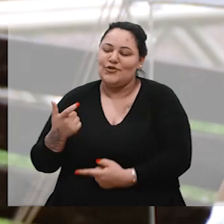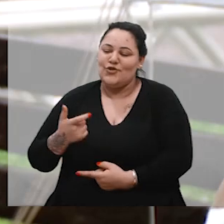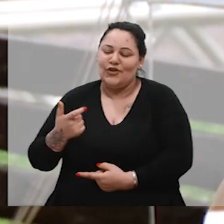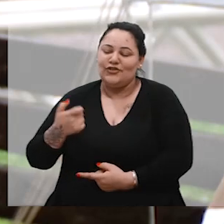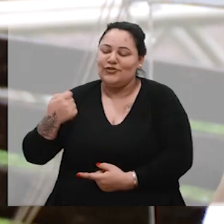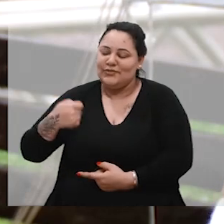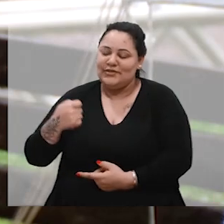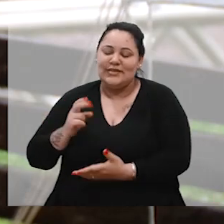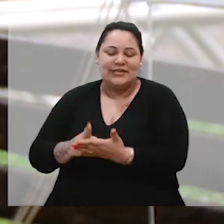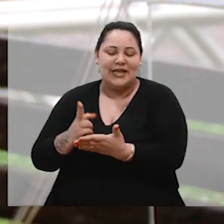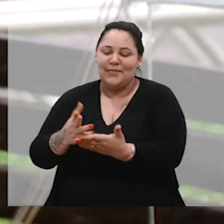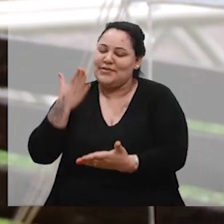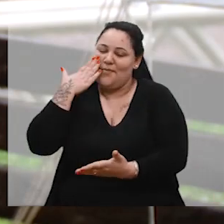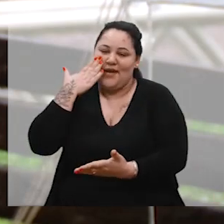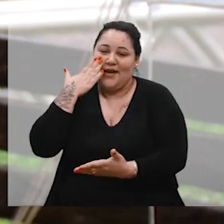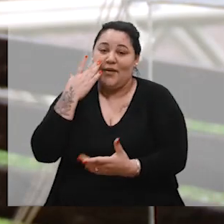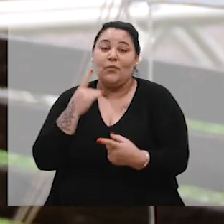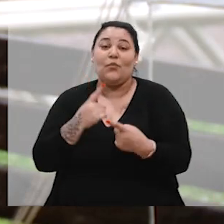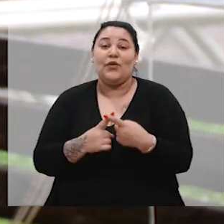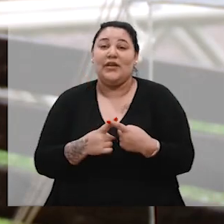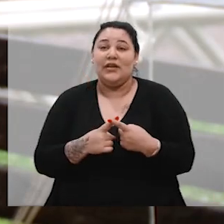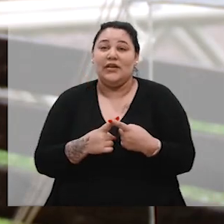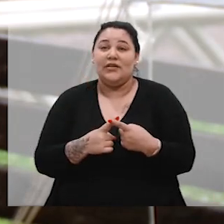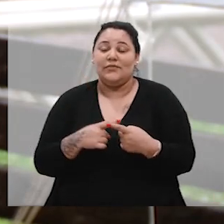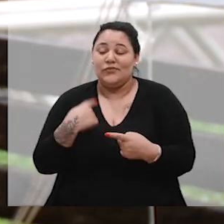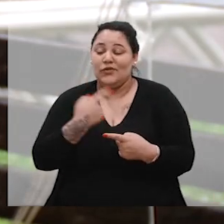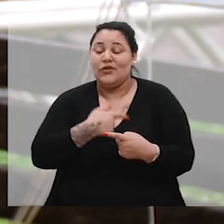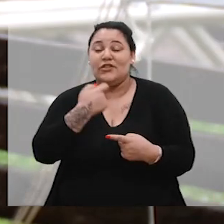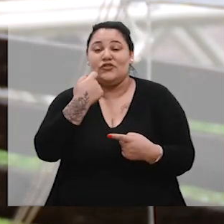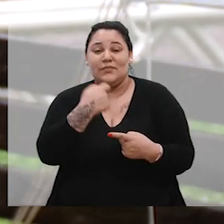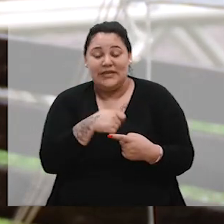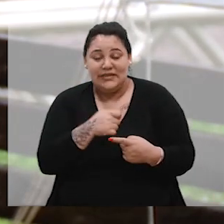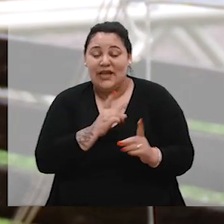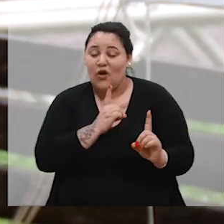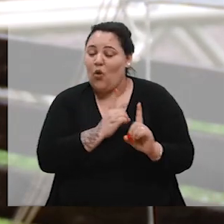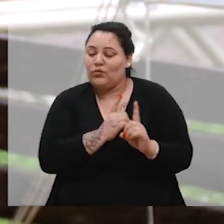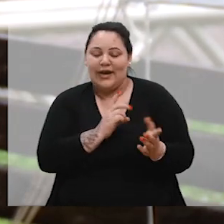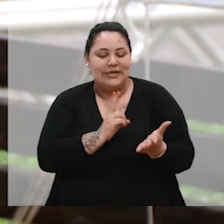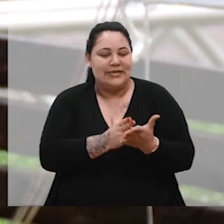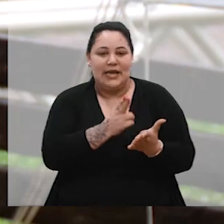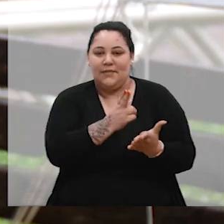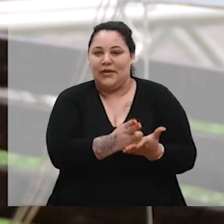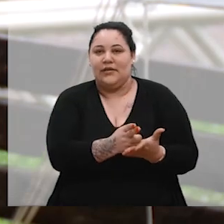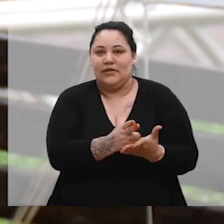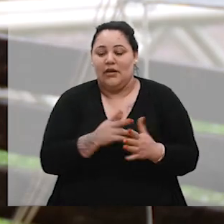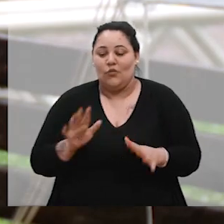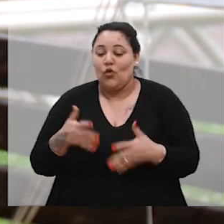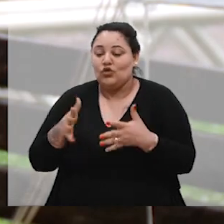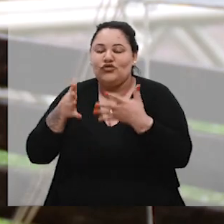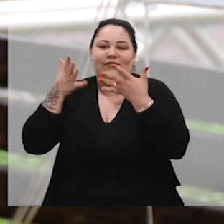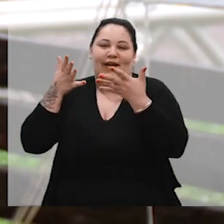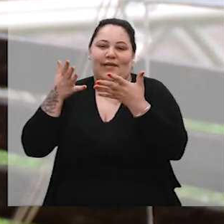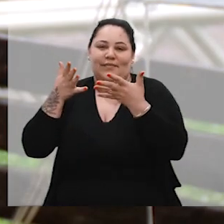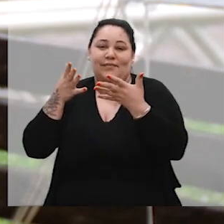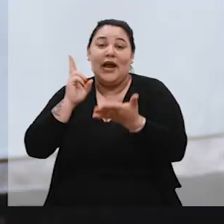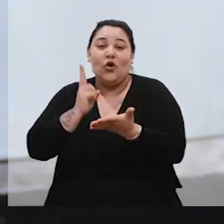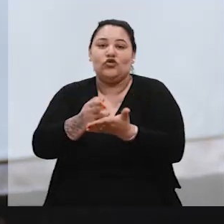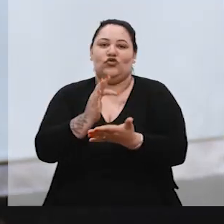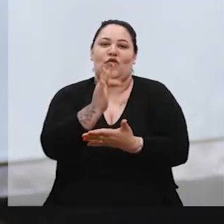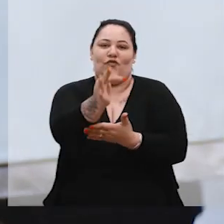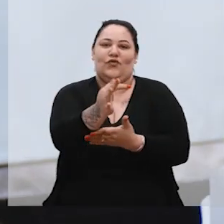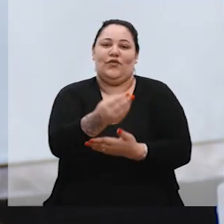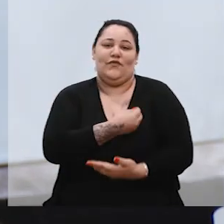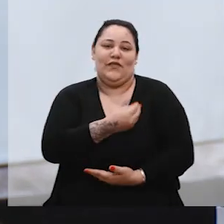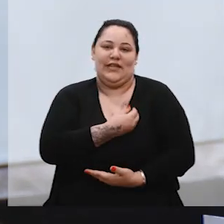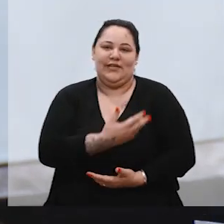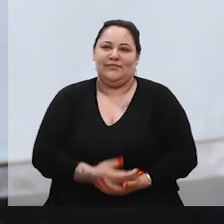procurar saber, porque nós estaremos buscando sempre e teremos estímulo para continuar, né?